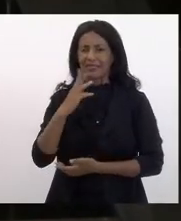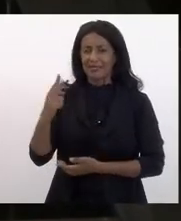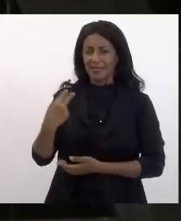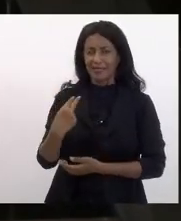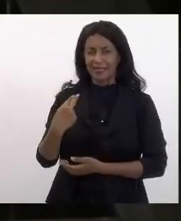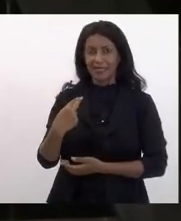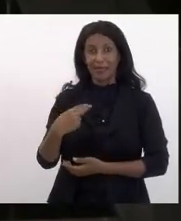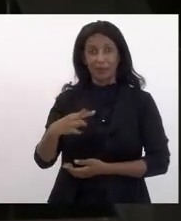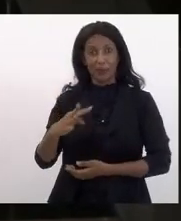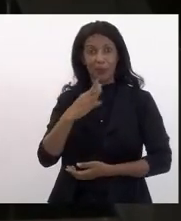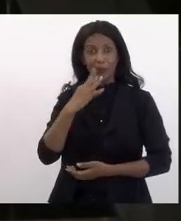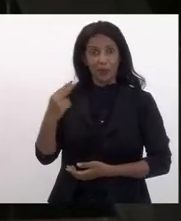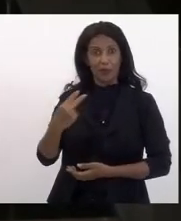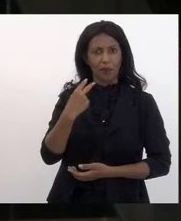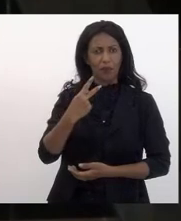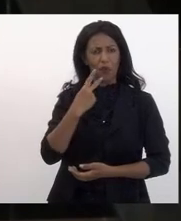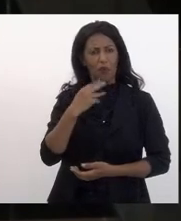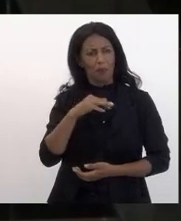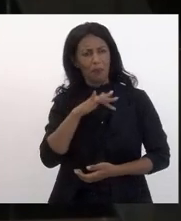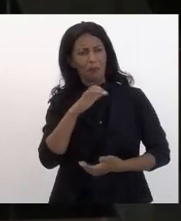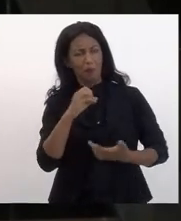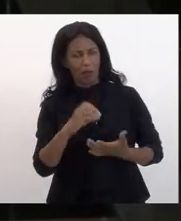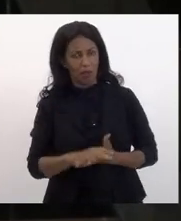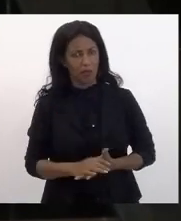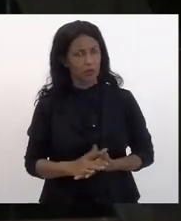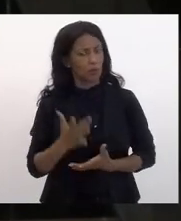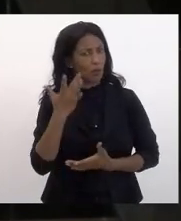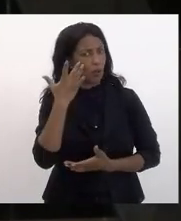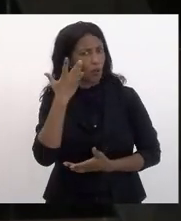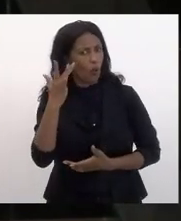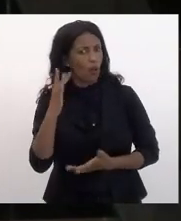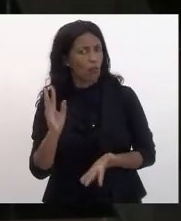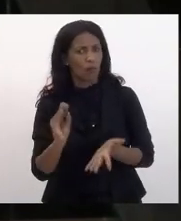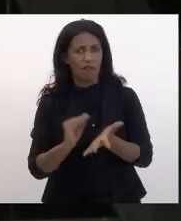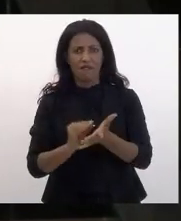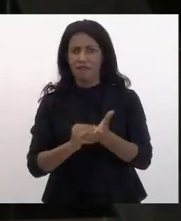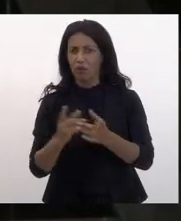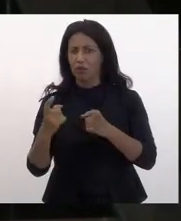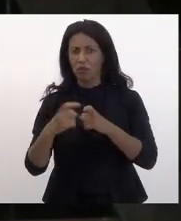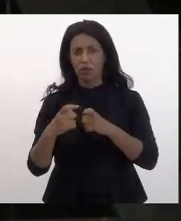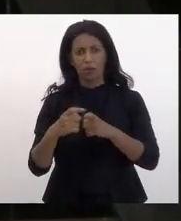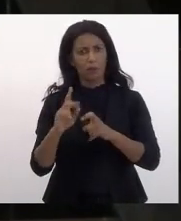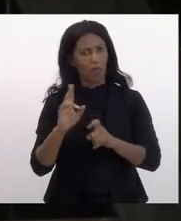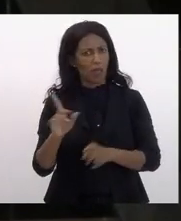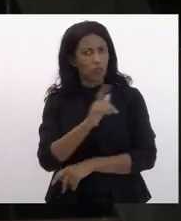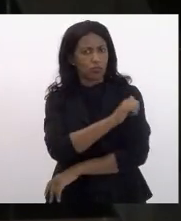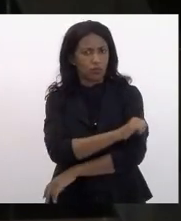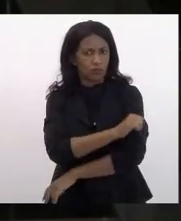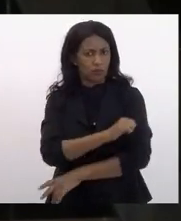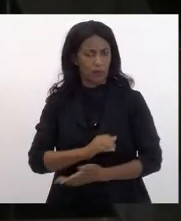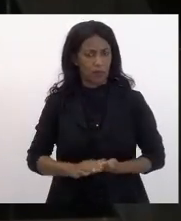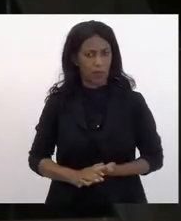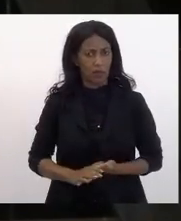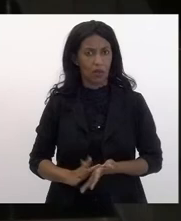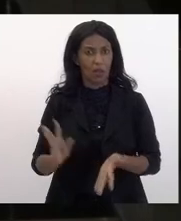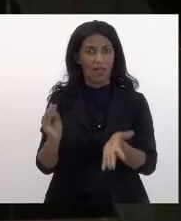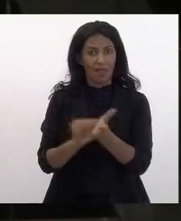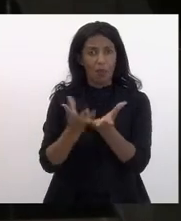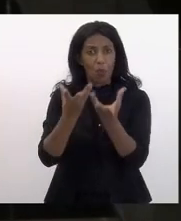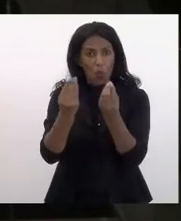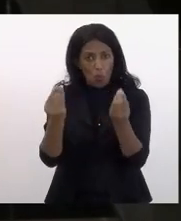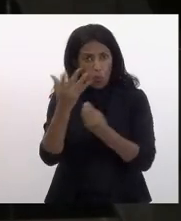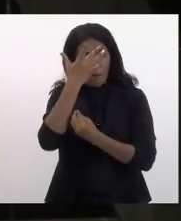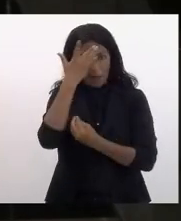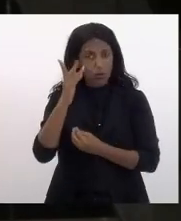vieram relatar. Márcio, eu acho que não é por falta de médicos nem de enfermeiros. É